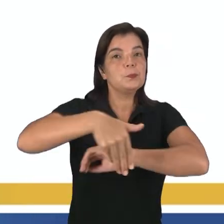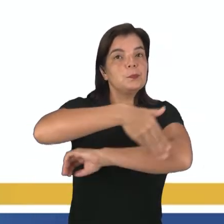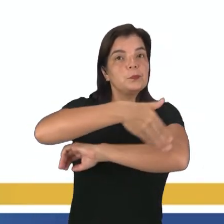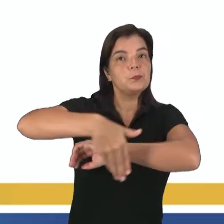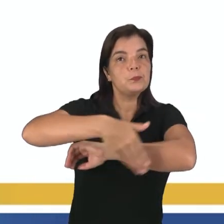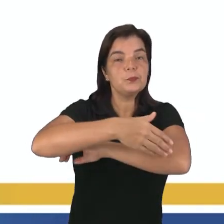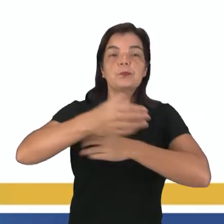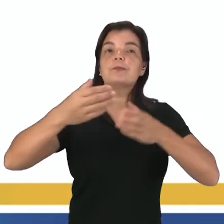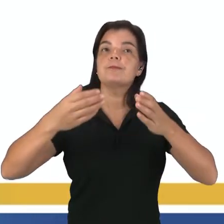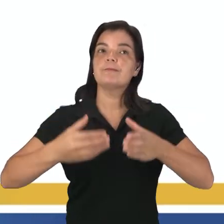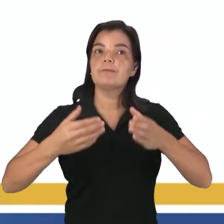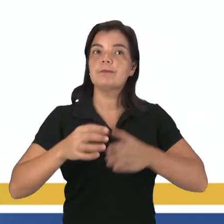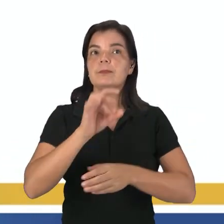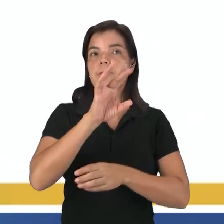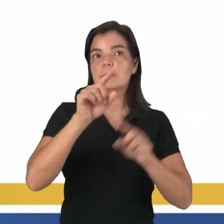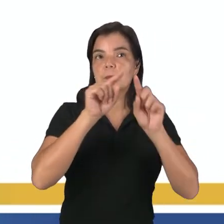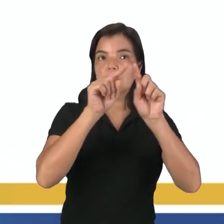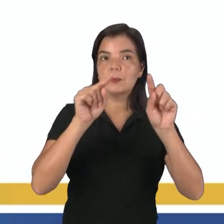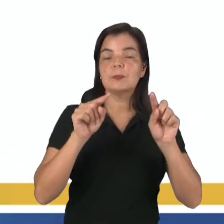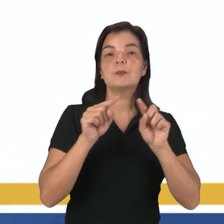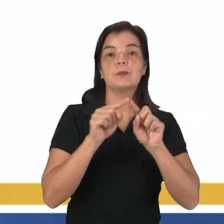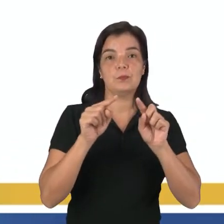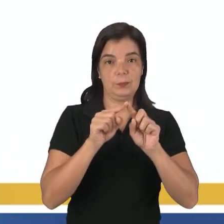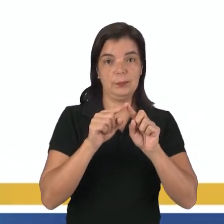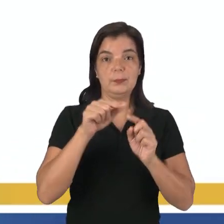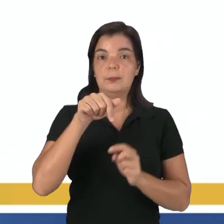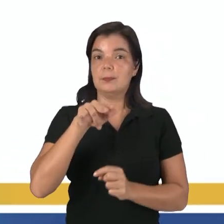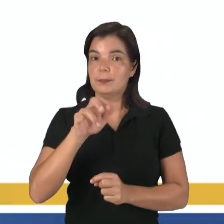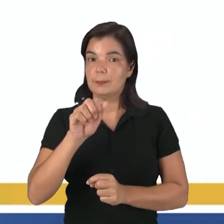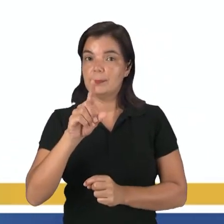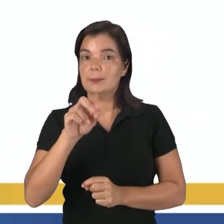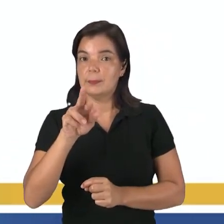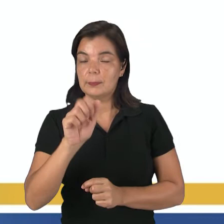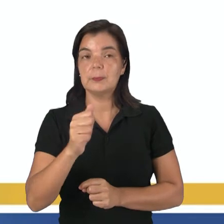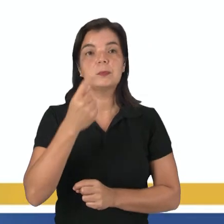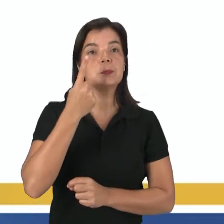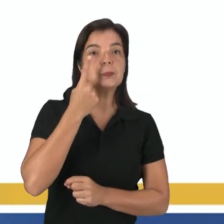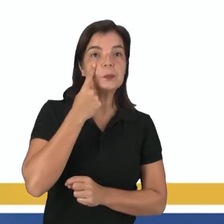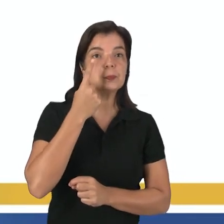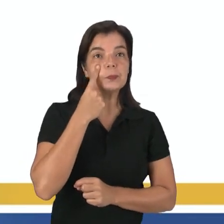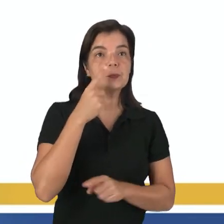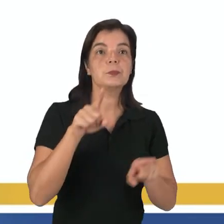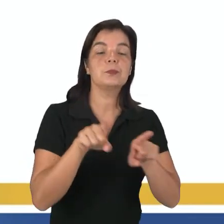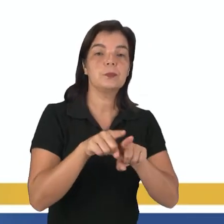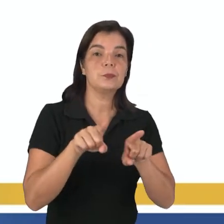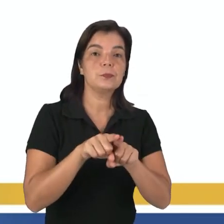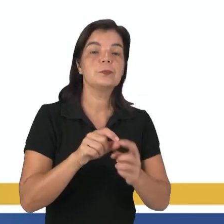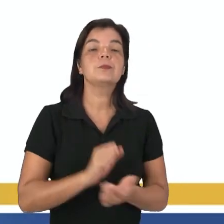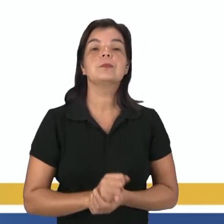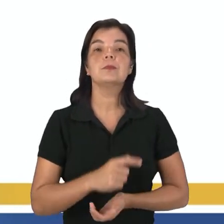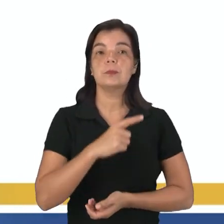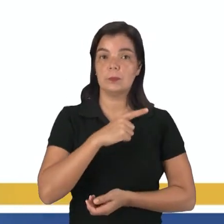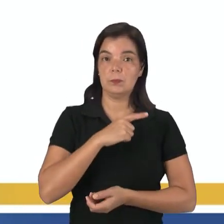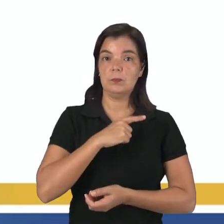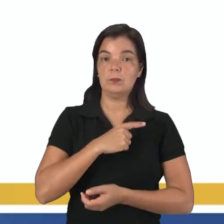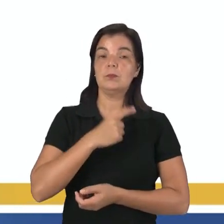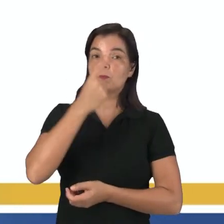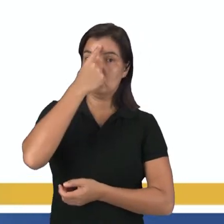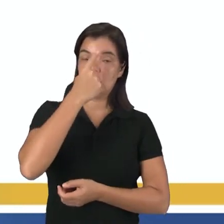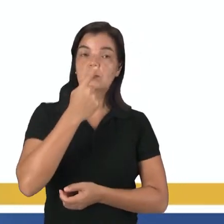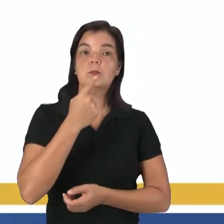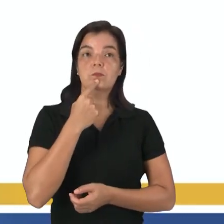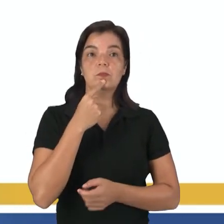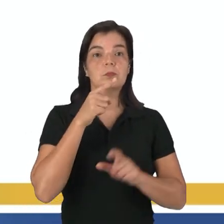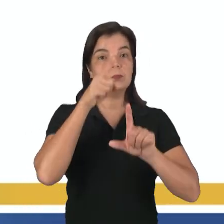uma rua desse bairro né e cada quadrinho seria uma quadra Então observa em aí né que nós temos uma